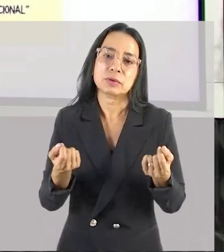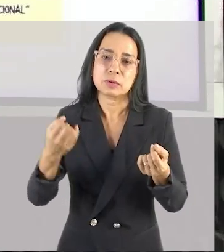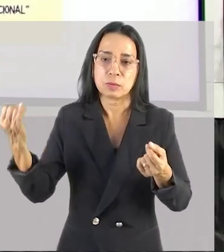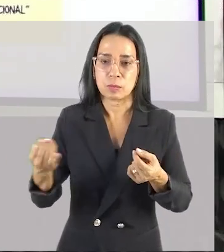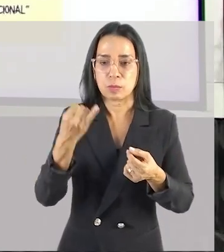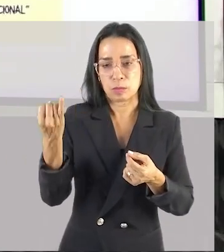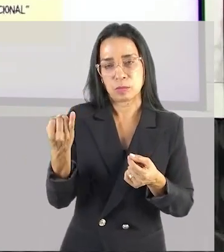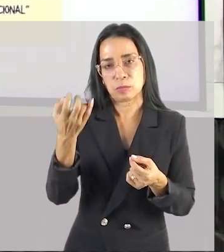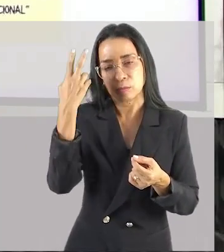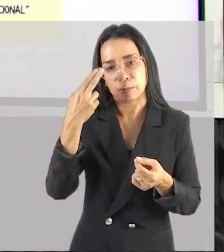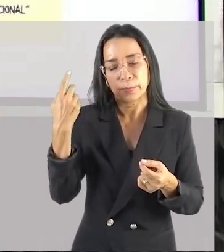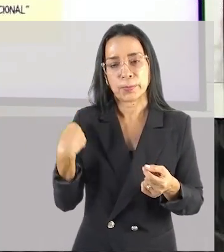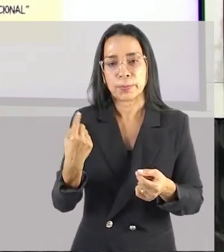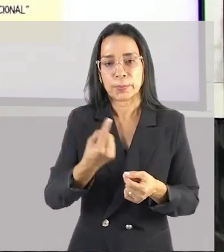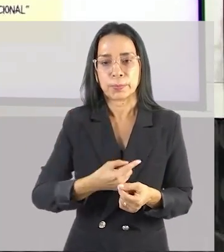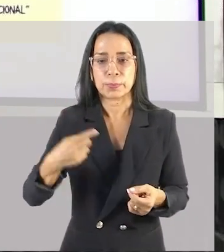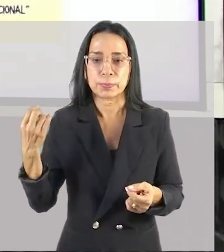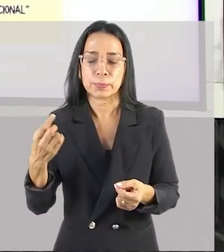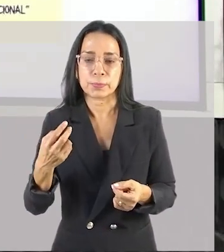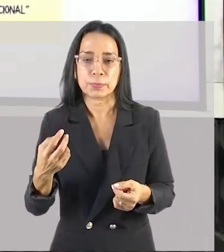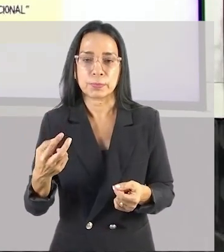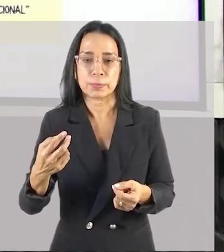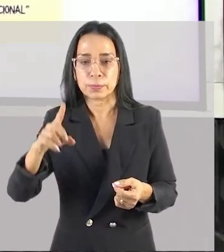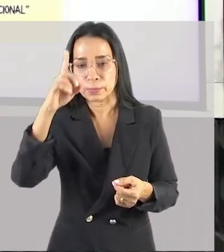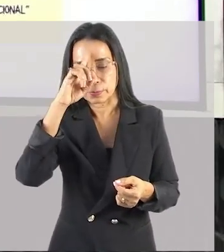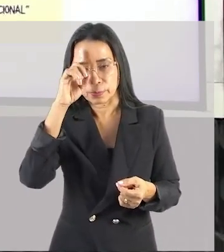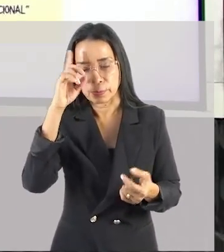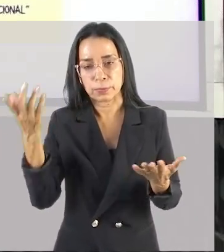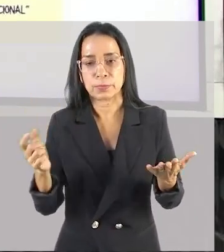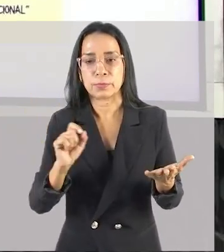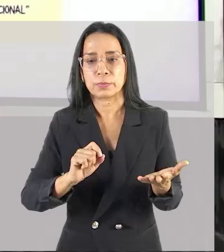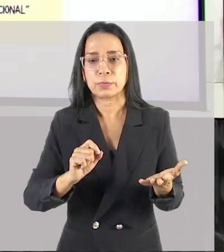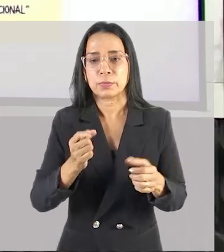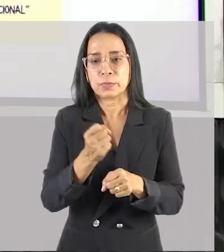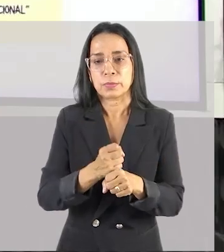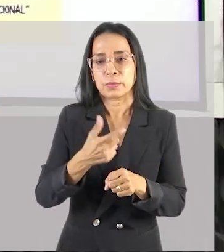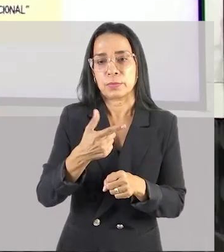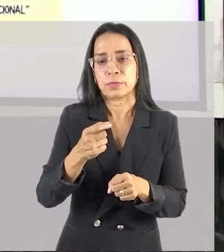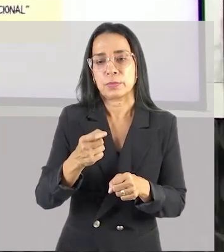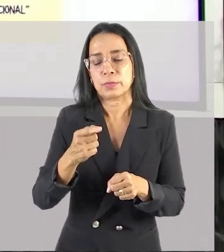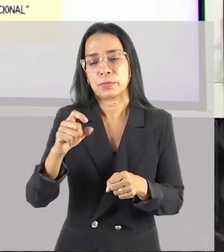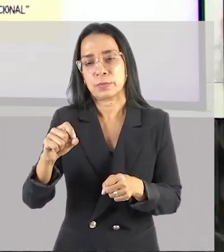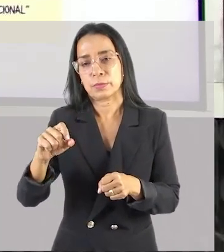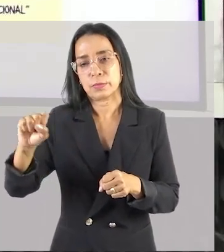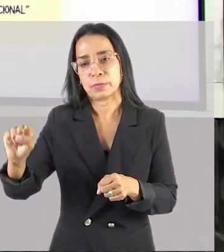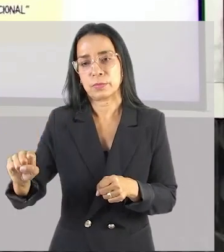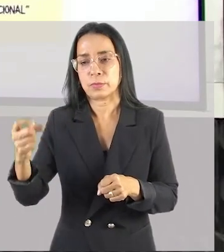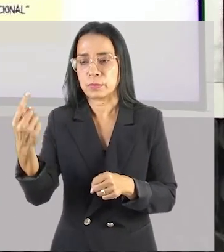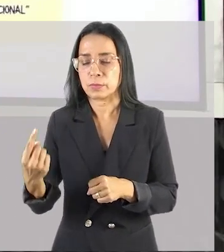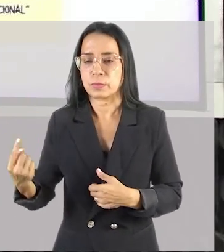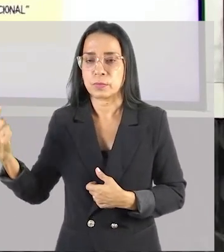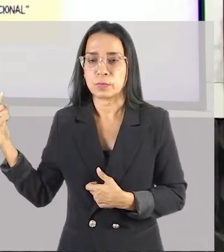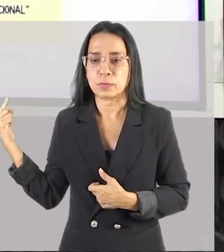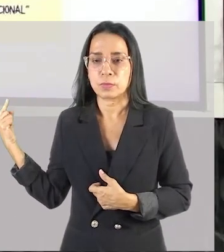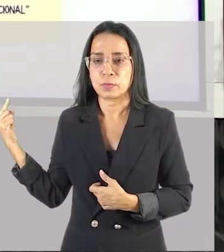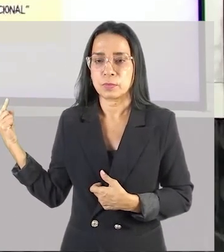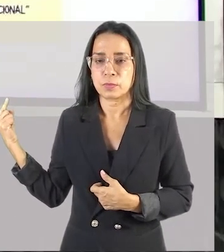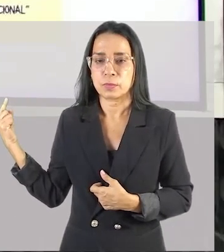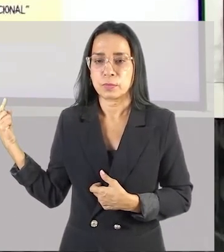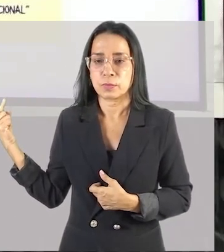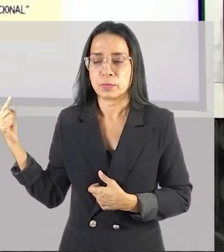rotina. Em 2008, olha isso, já caiu o bioma floresta amazônica. Olha que coisa legal.